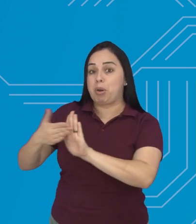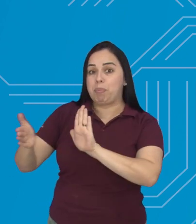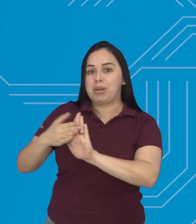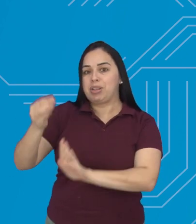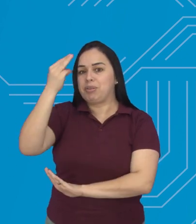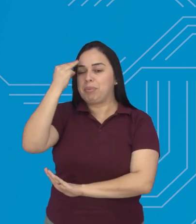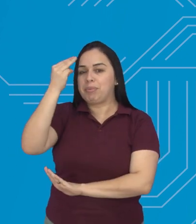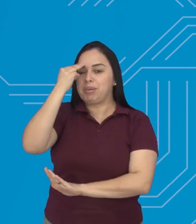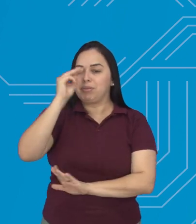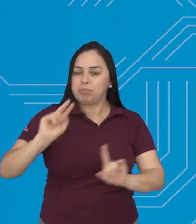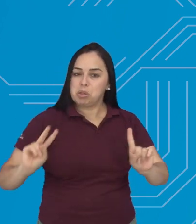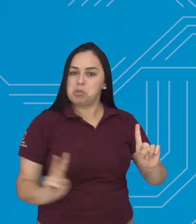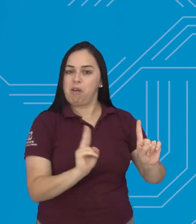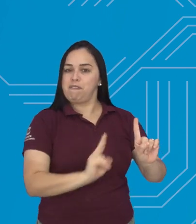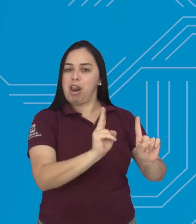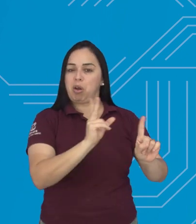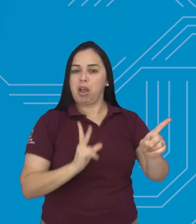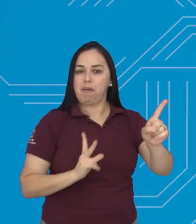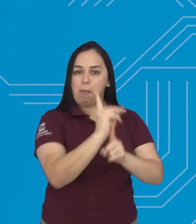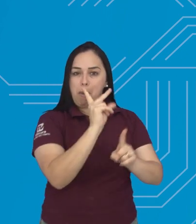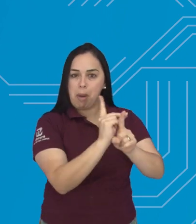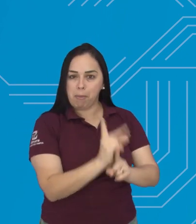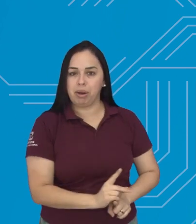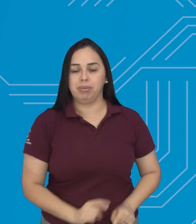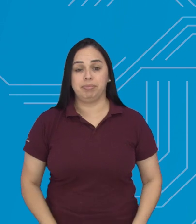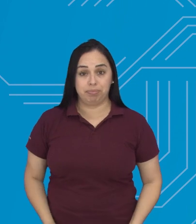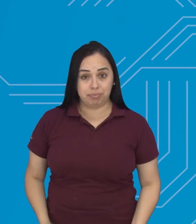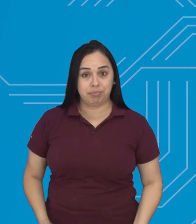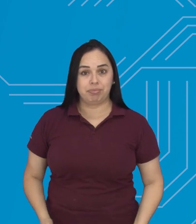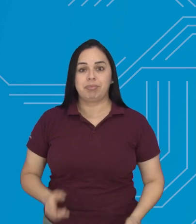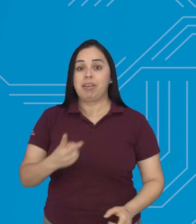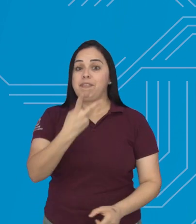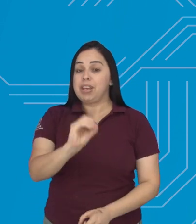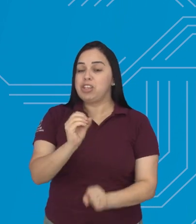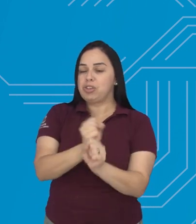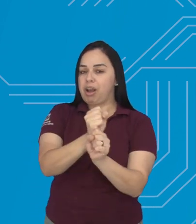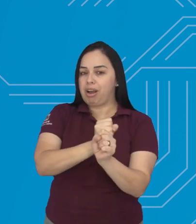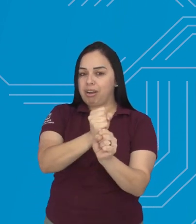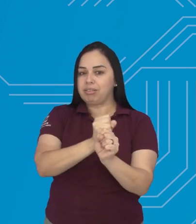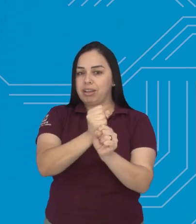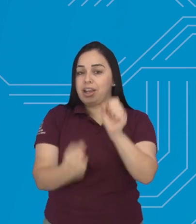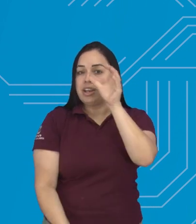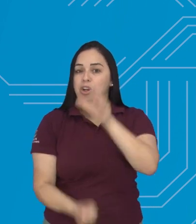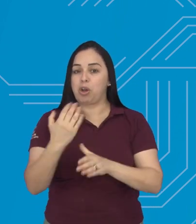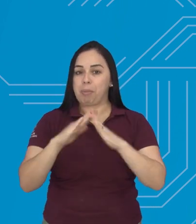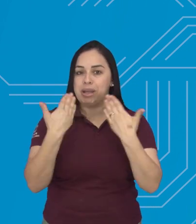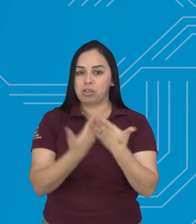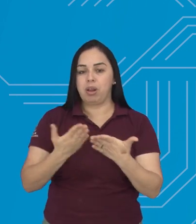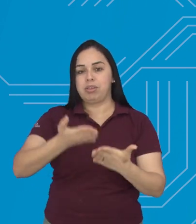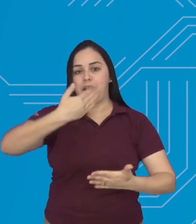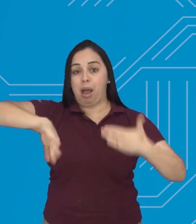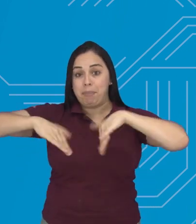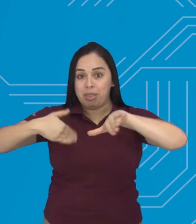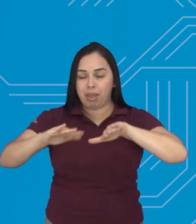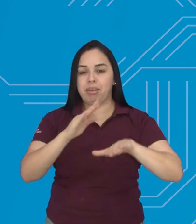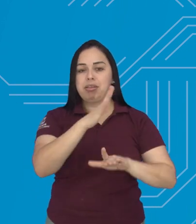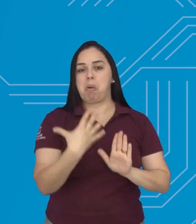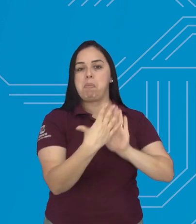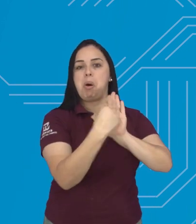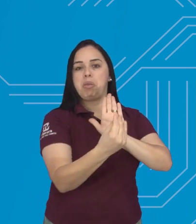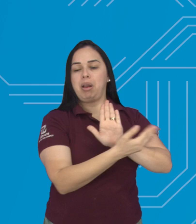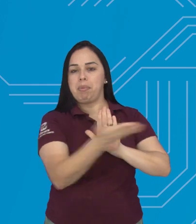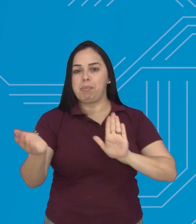Israel e do Hamas na faixa de Gaza, que deixou 30 mil mortos e 90 mil desabrigados. A vereadora Juliana Fraga também